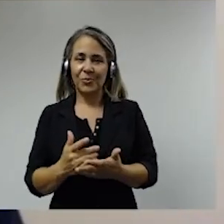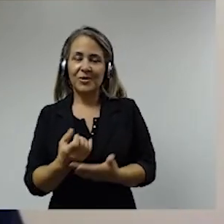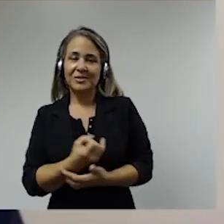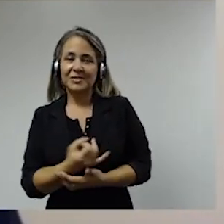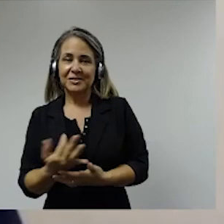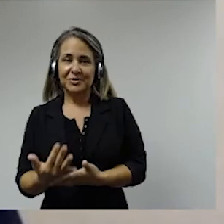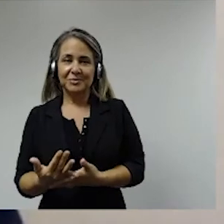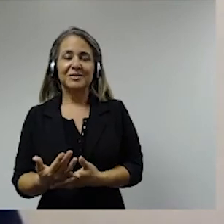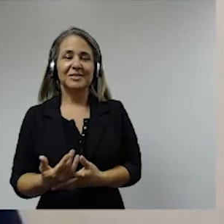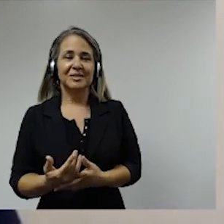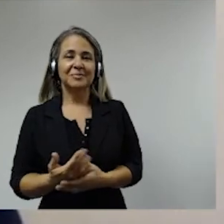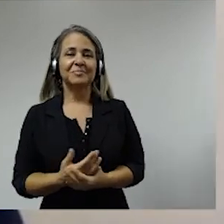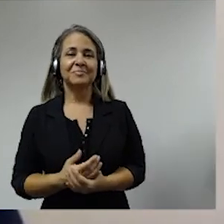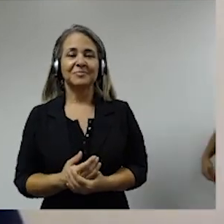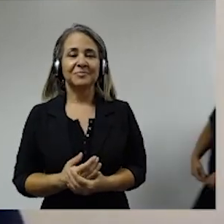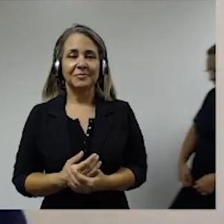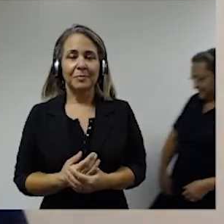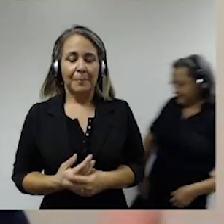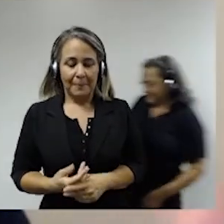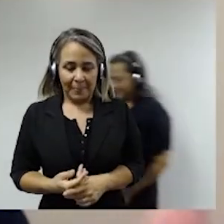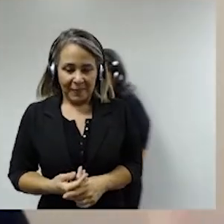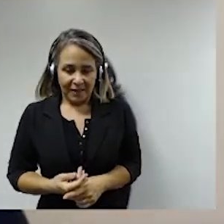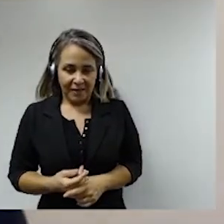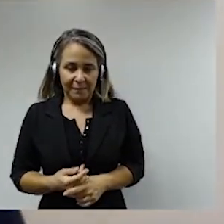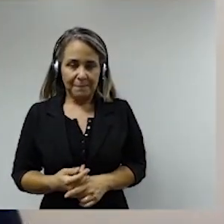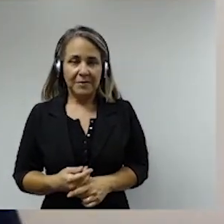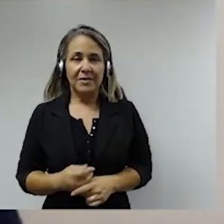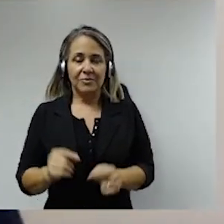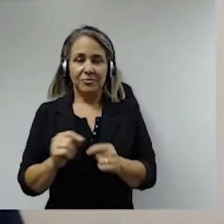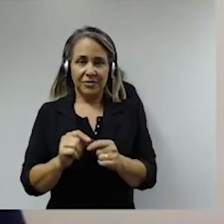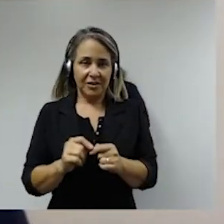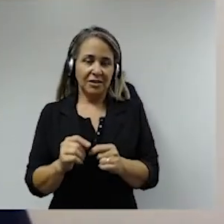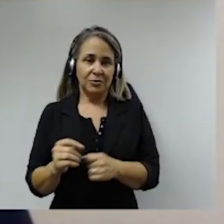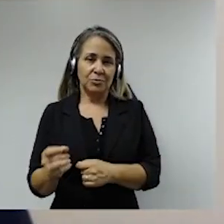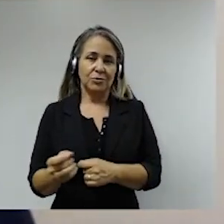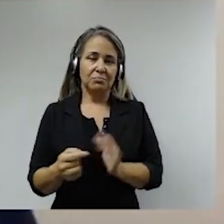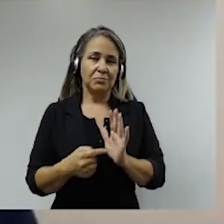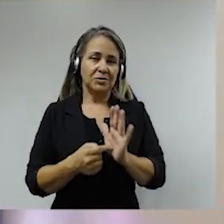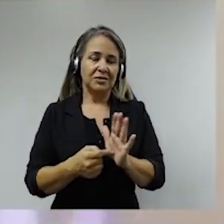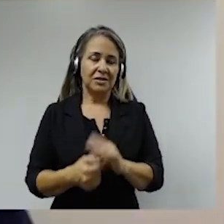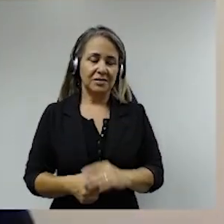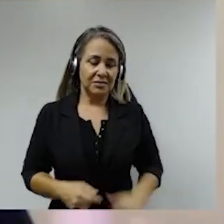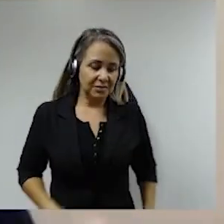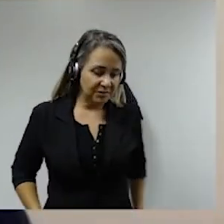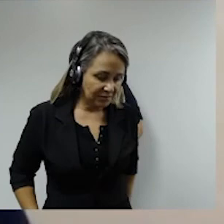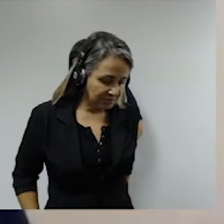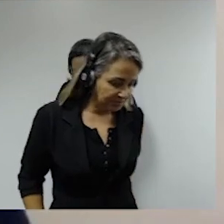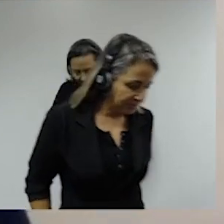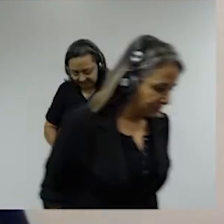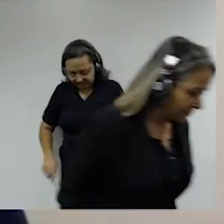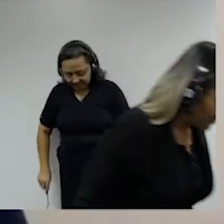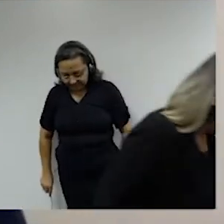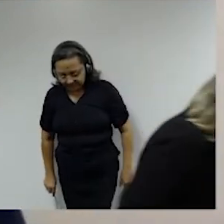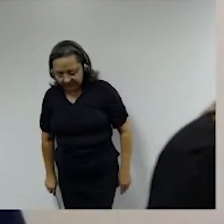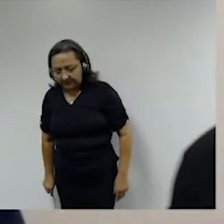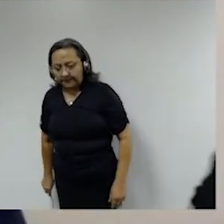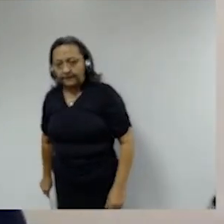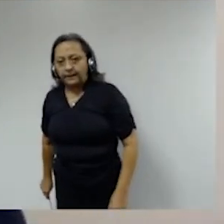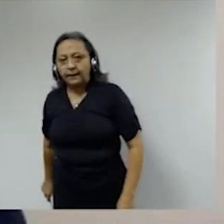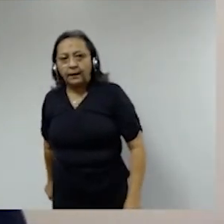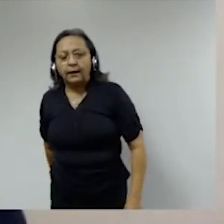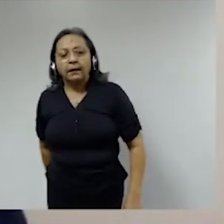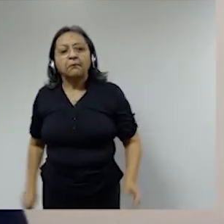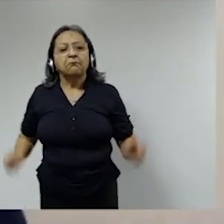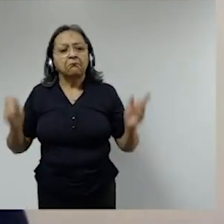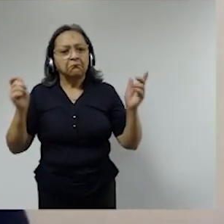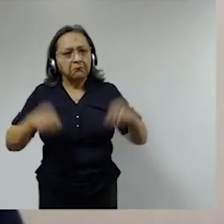Pesquisa Econômica e Aplicada, o IPEA, também recentemente divulgada, aponta que o formato do teletrabalho poderá ser